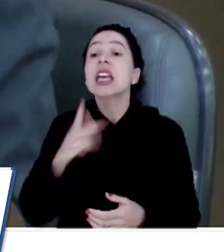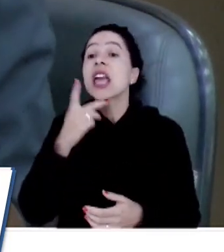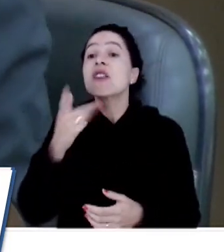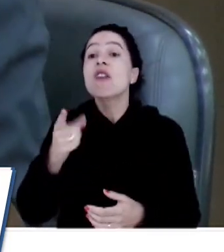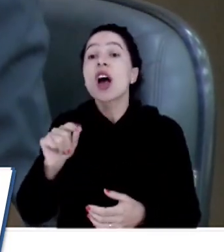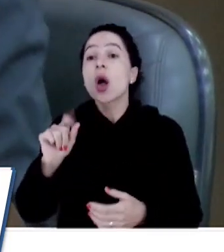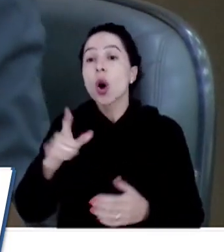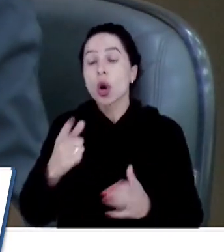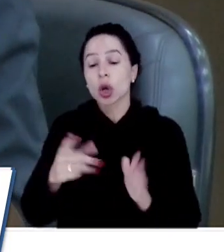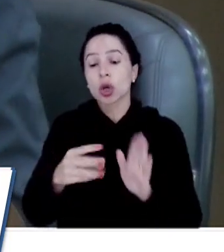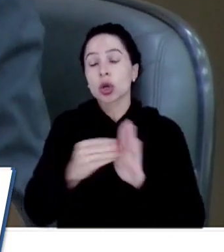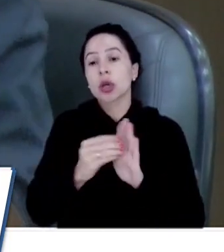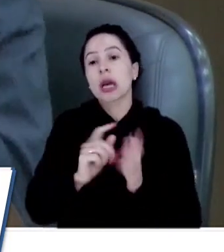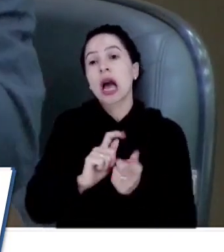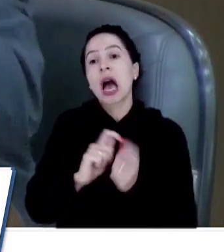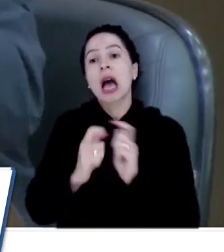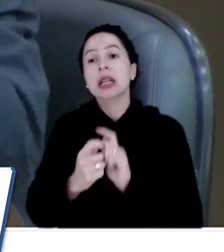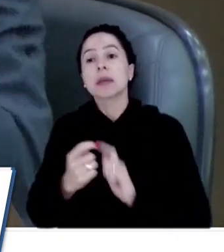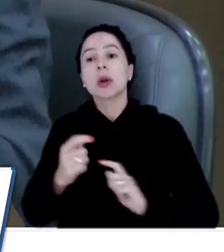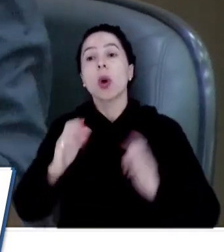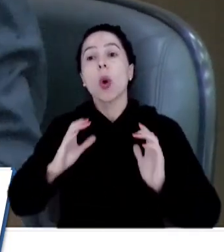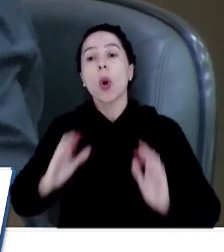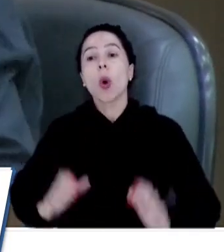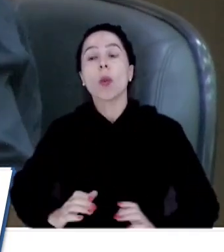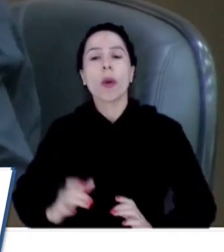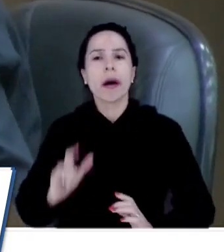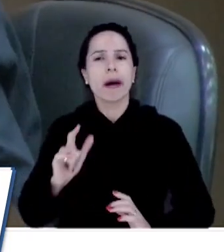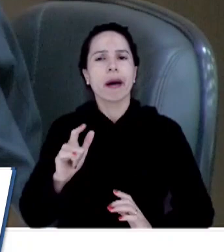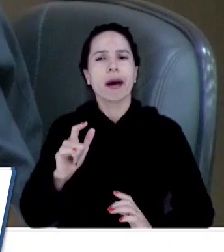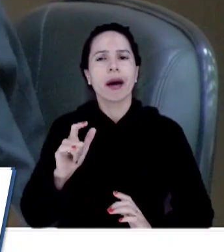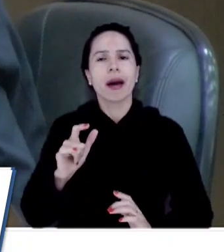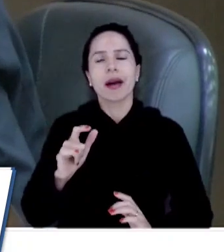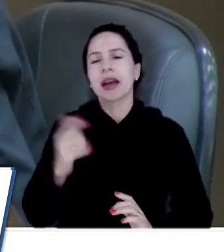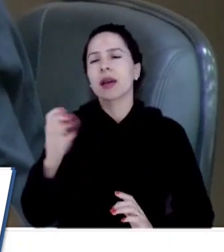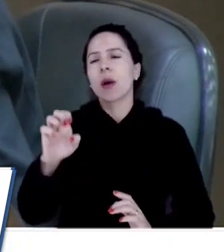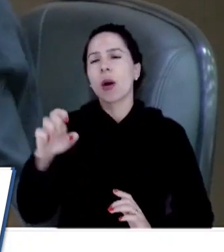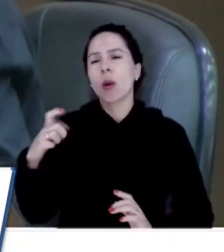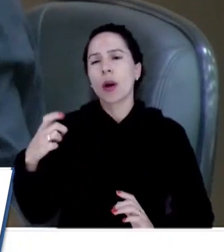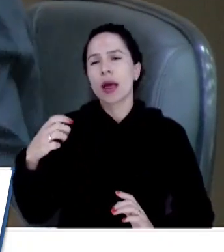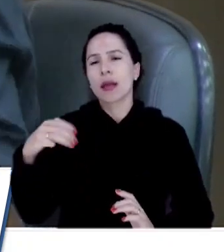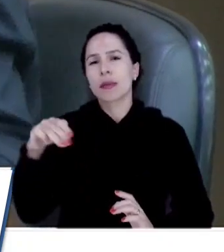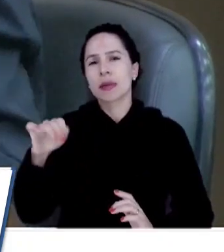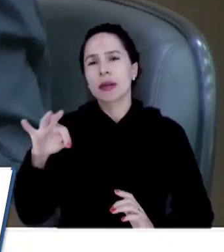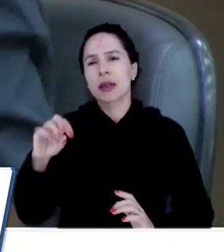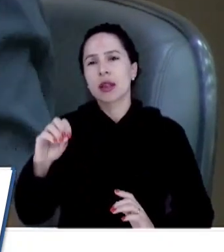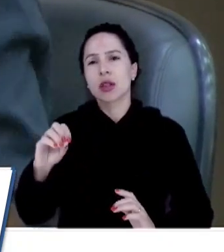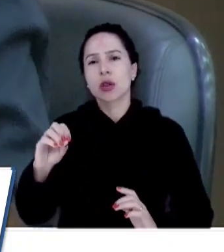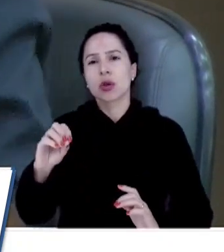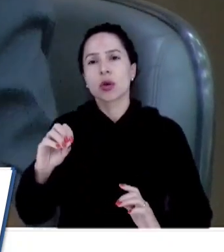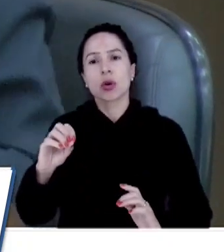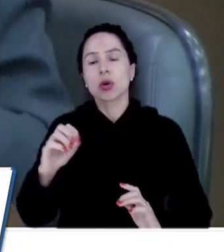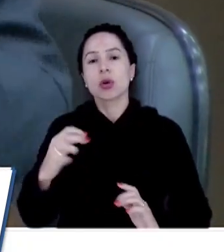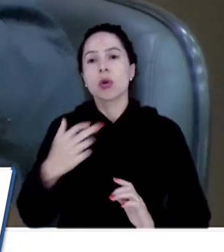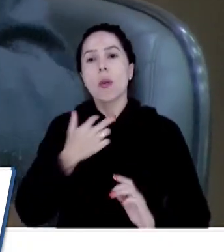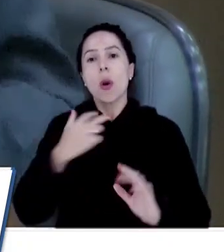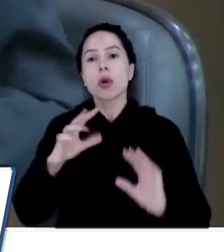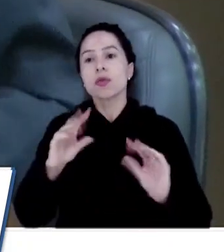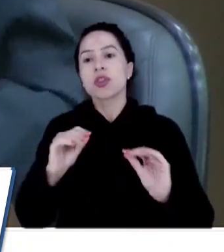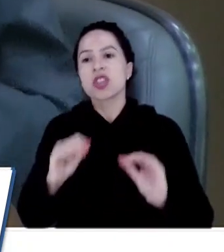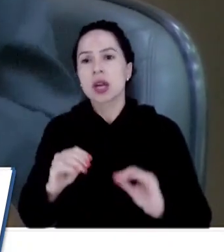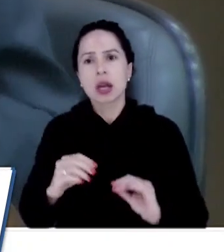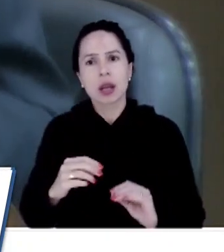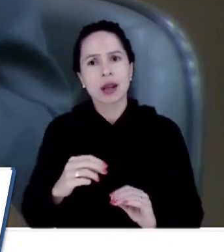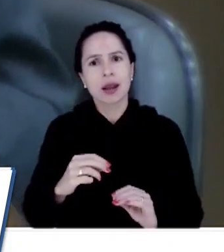termo de ajustamento de conduta é uma coisa, como dizia o ex-ministro Magri, imexível? Não é